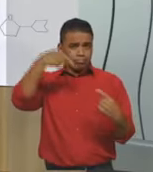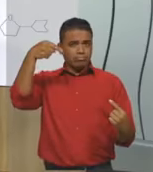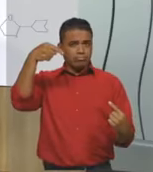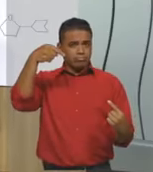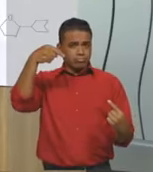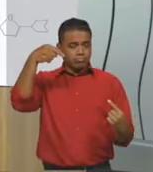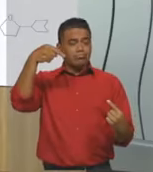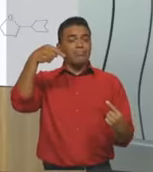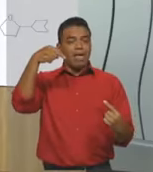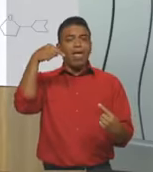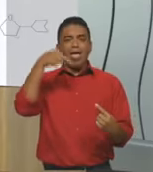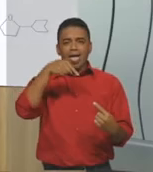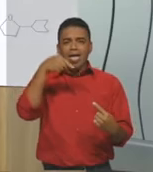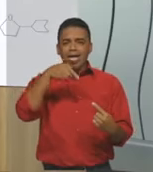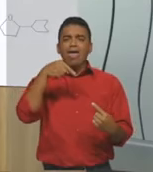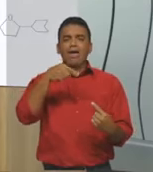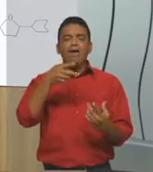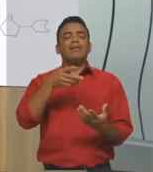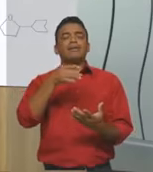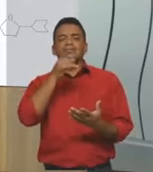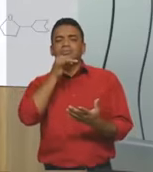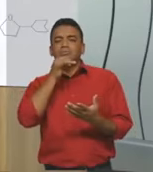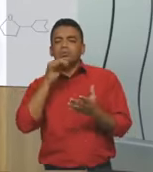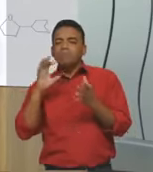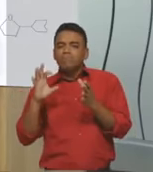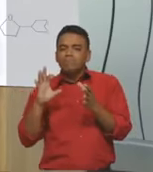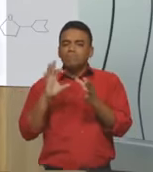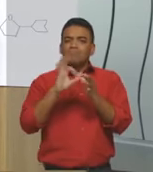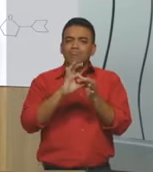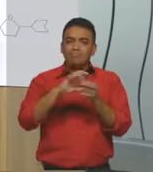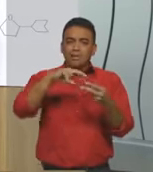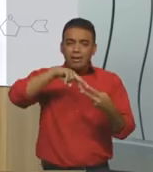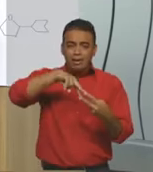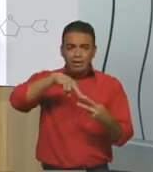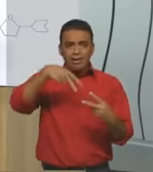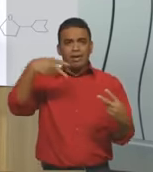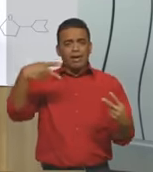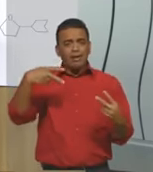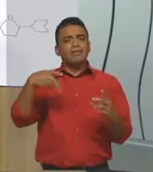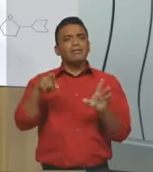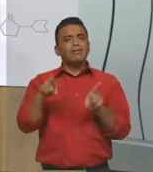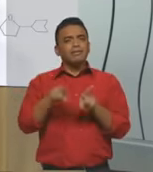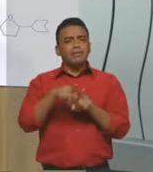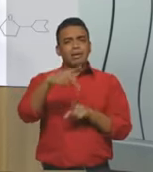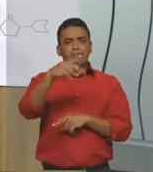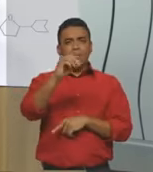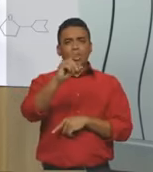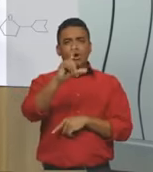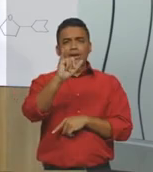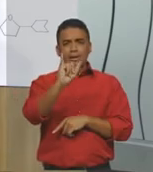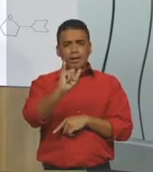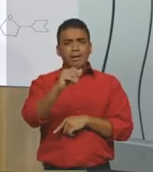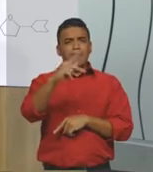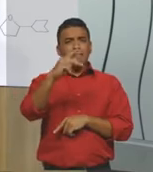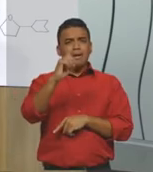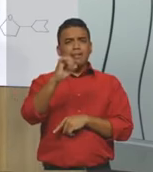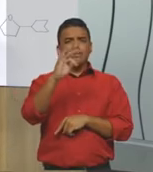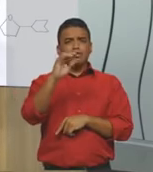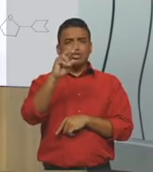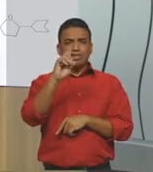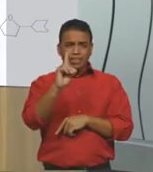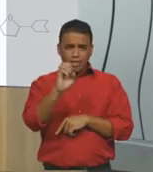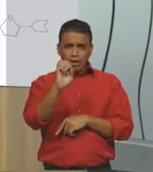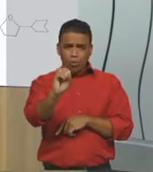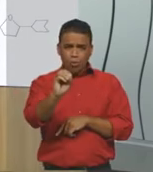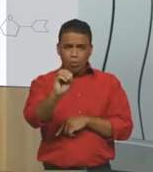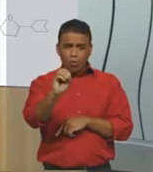intermediária entre DNA e o polipeptídeo, que no caso aqui é a proteína. Quando